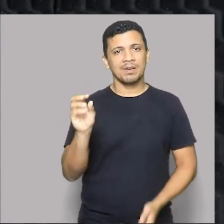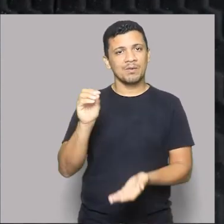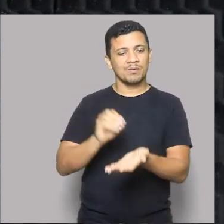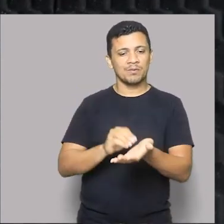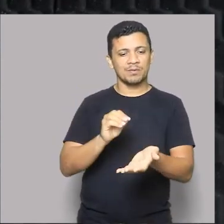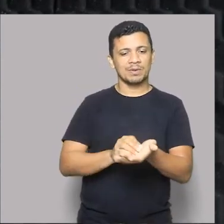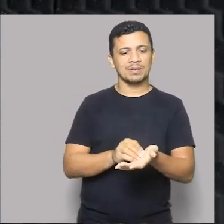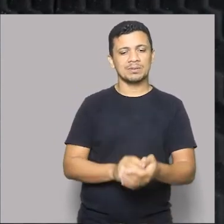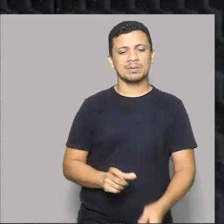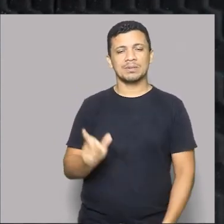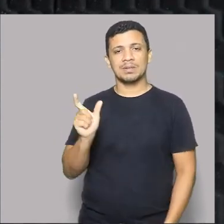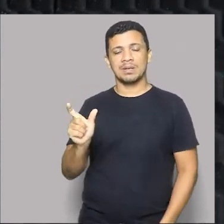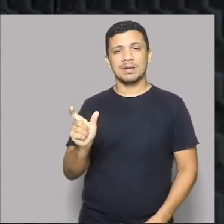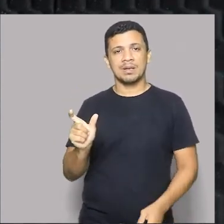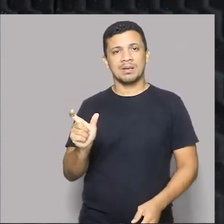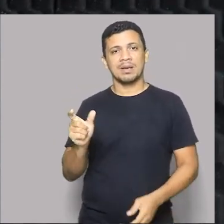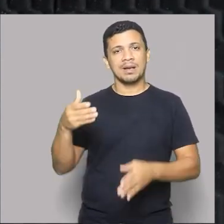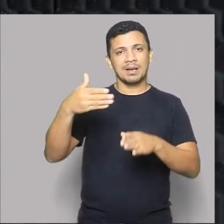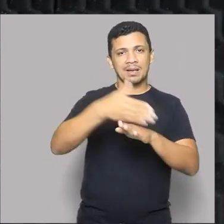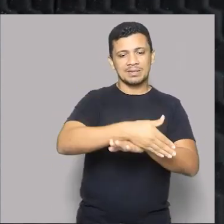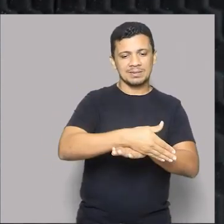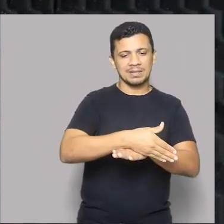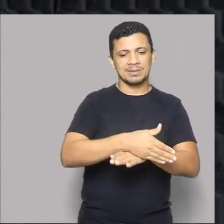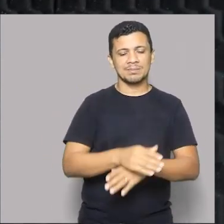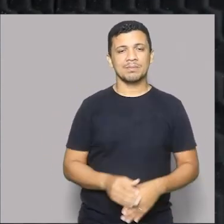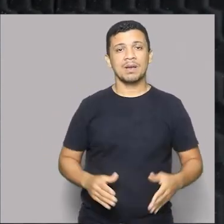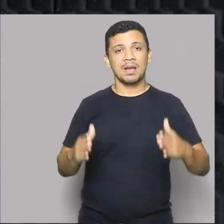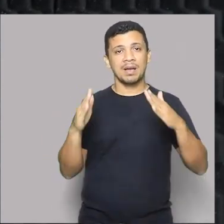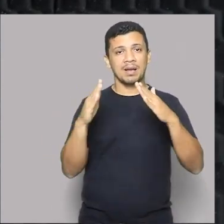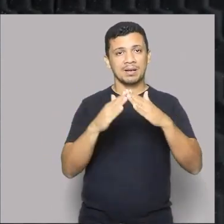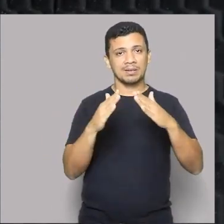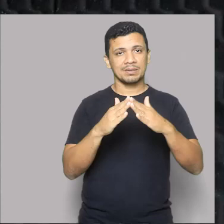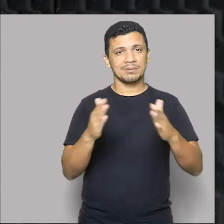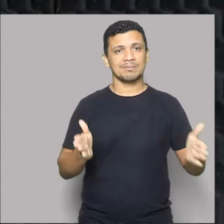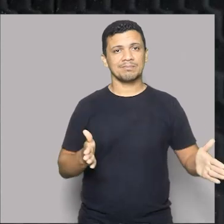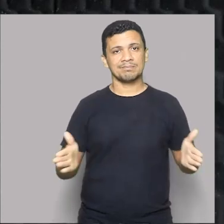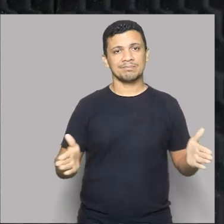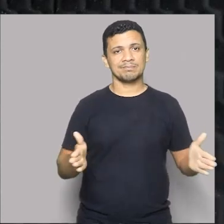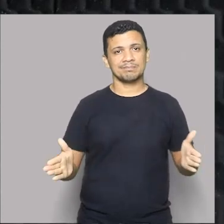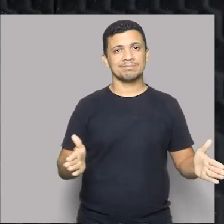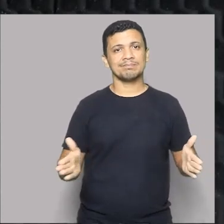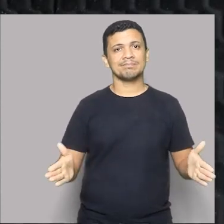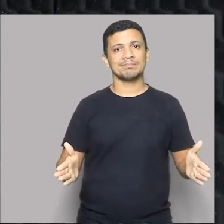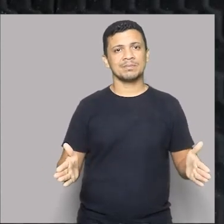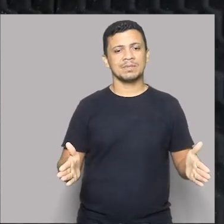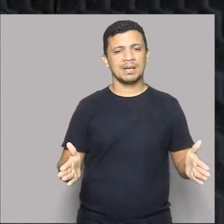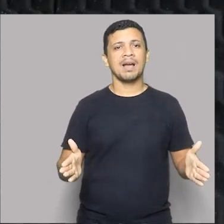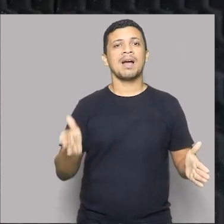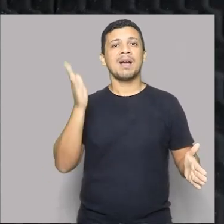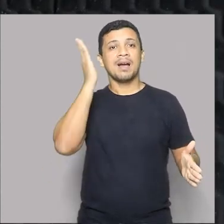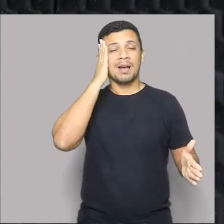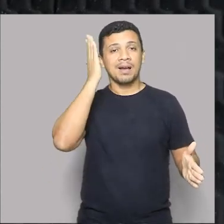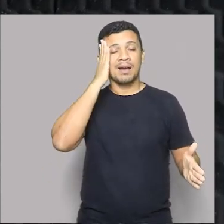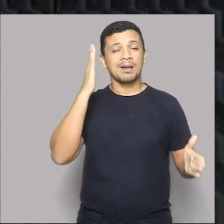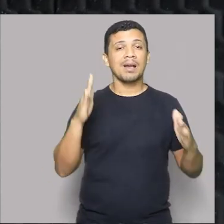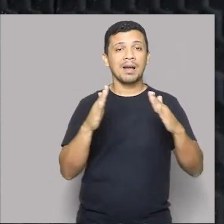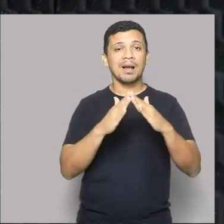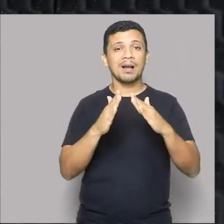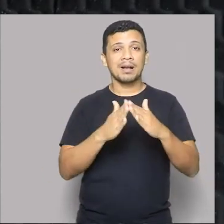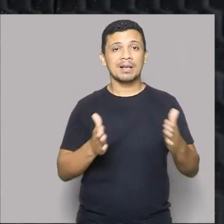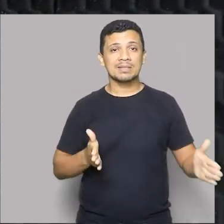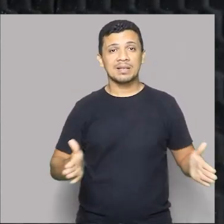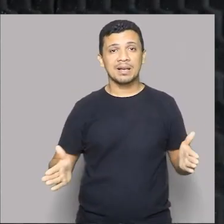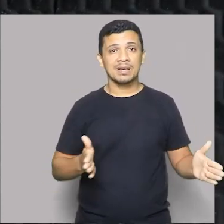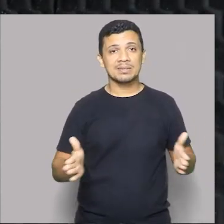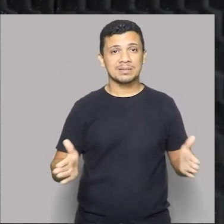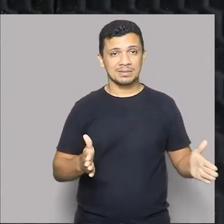falta, acesso e moradias acessíveis. Quando a gente entende o que é moradias acessíveis, a gente está falando de moradias que